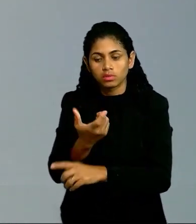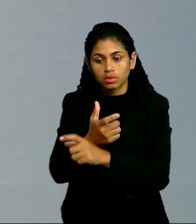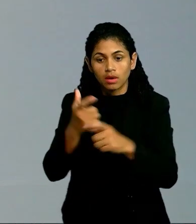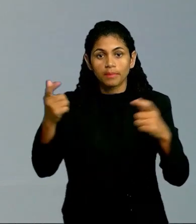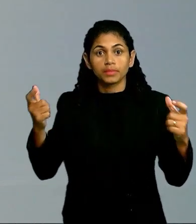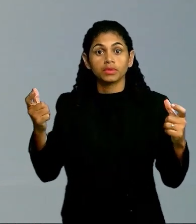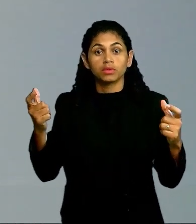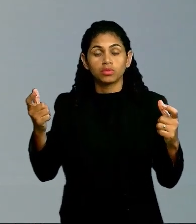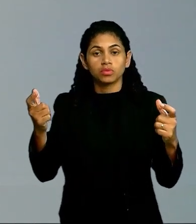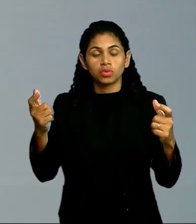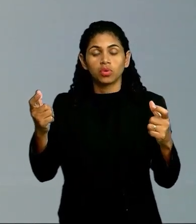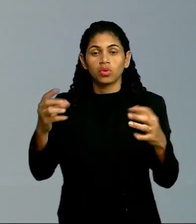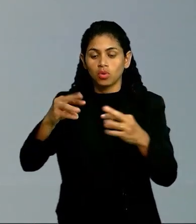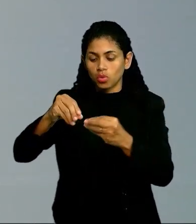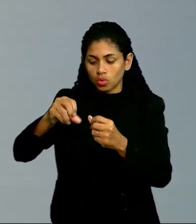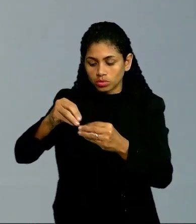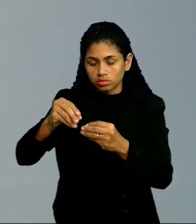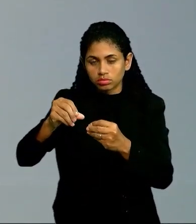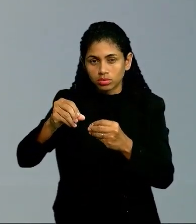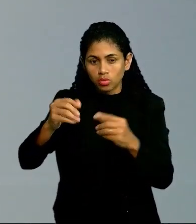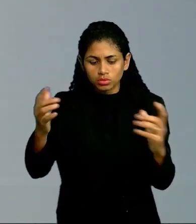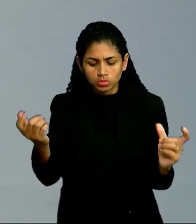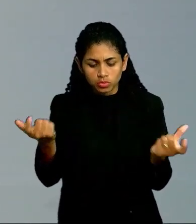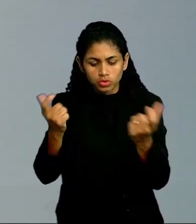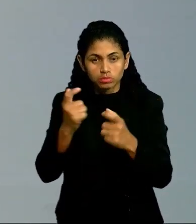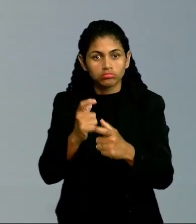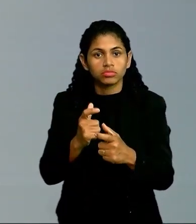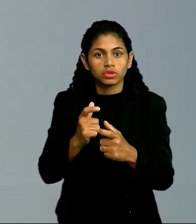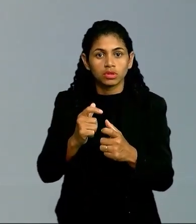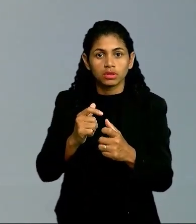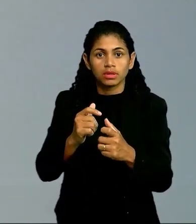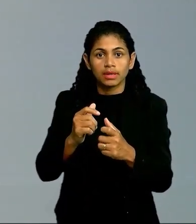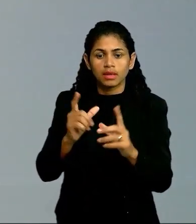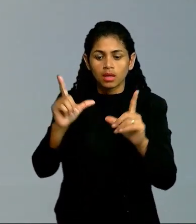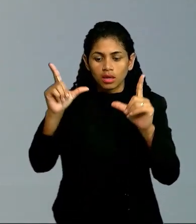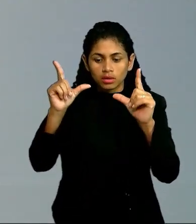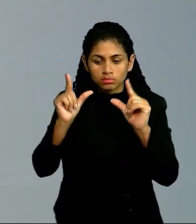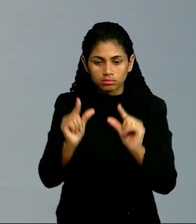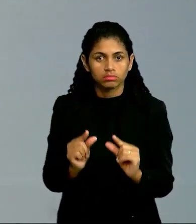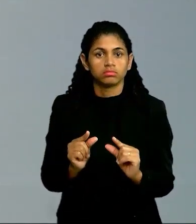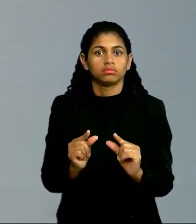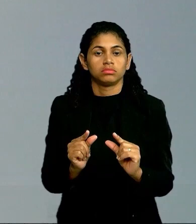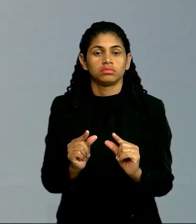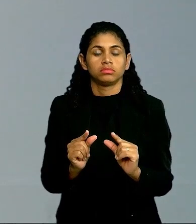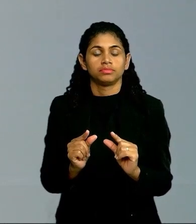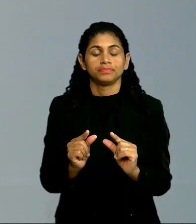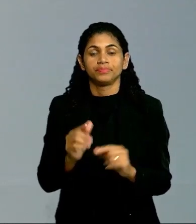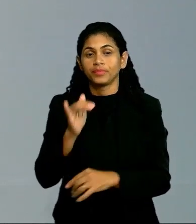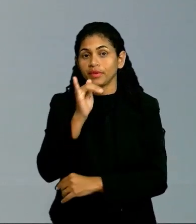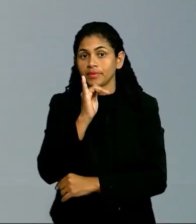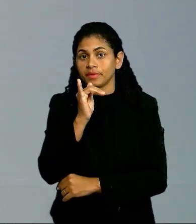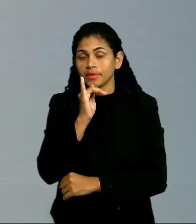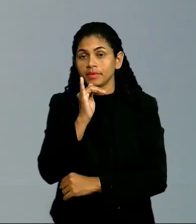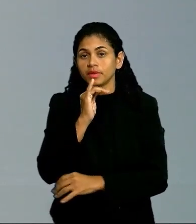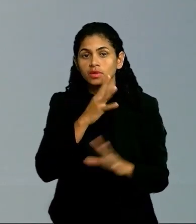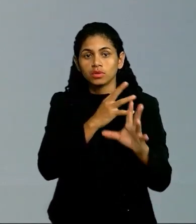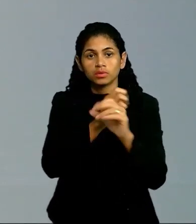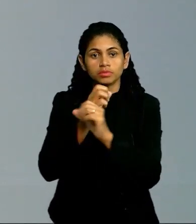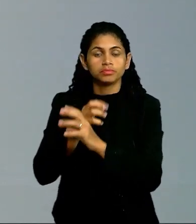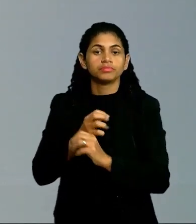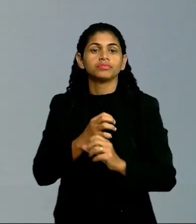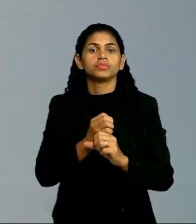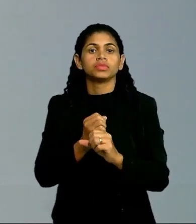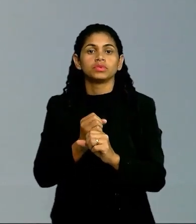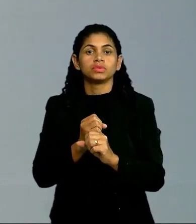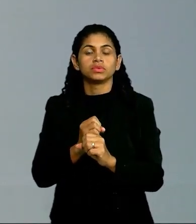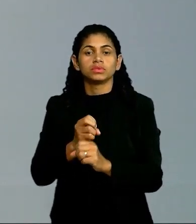número diminui, a substância ela sofre uma redução. Por exemplo, nós calculamos o NOx do fósforo e ele deu mais